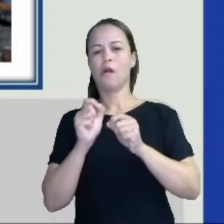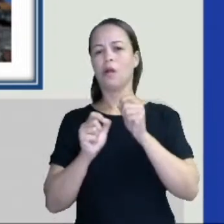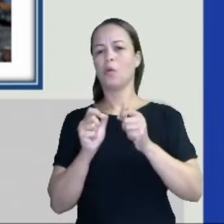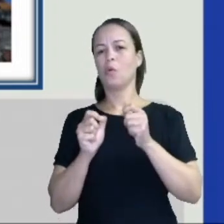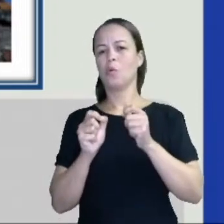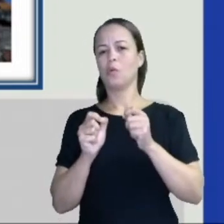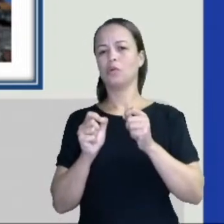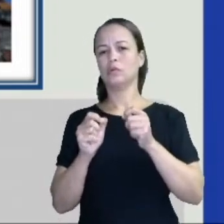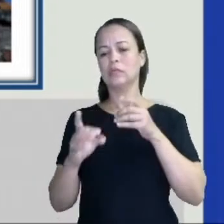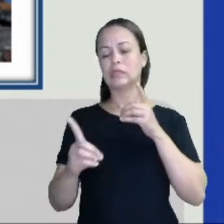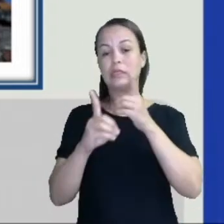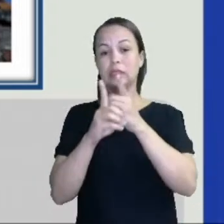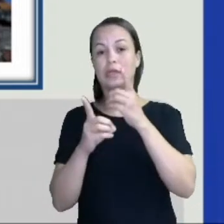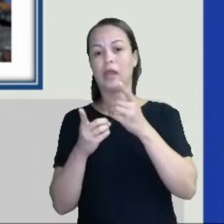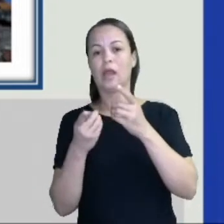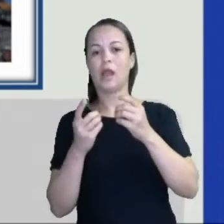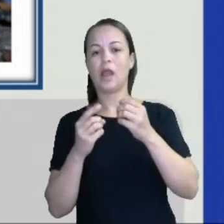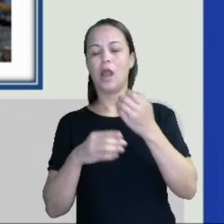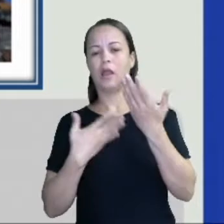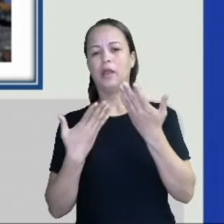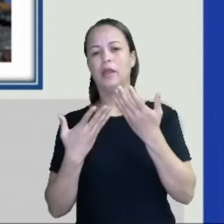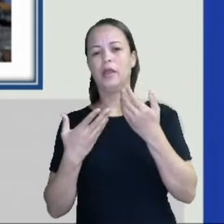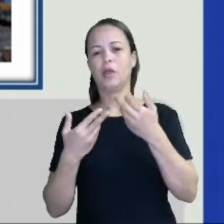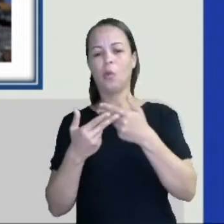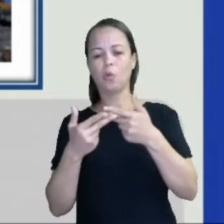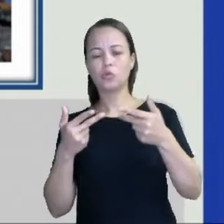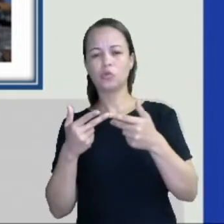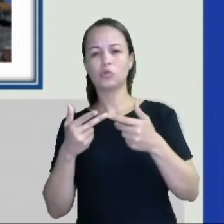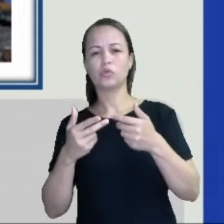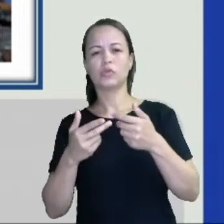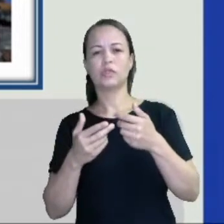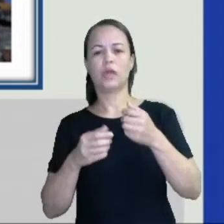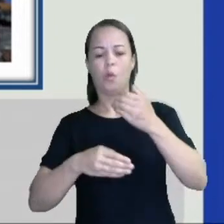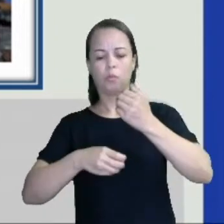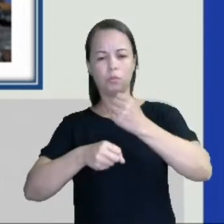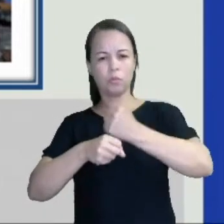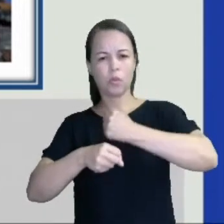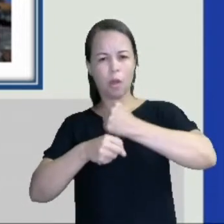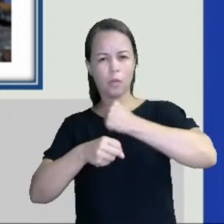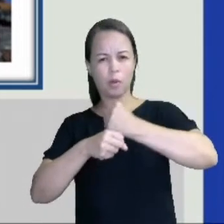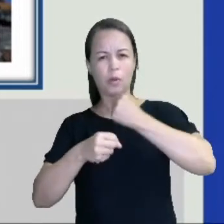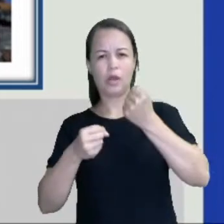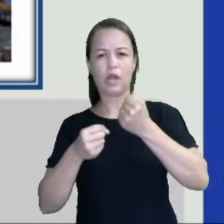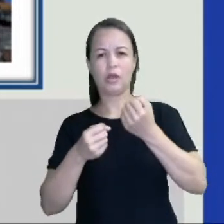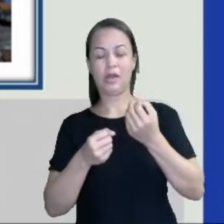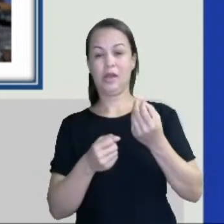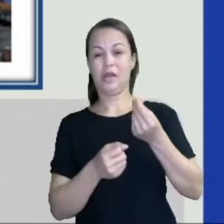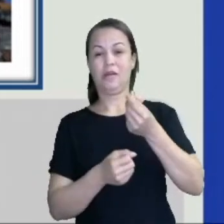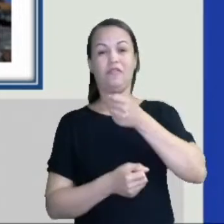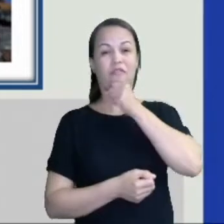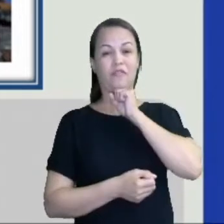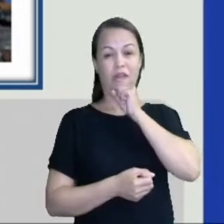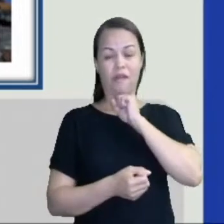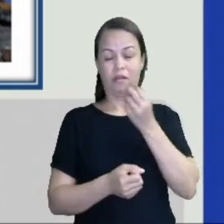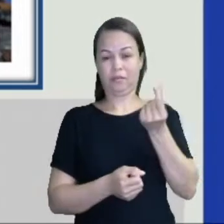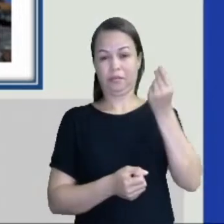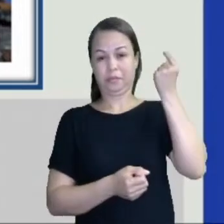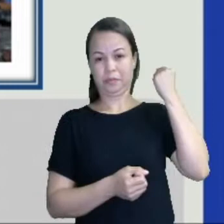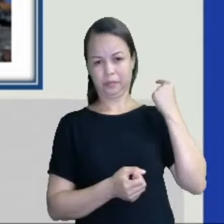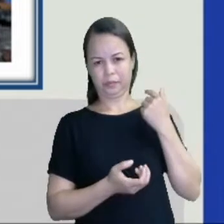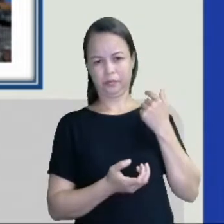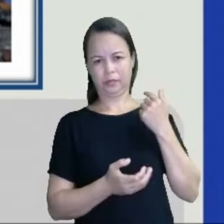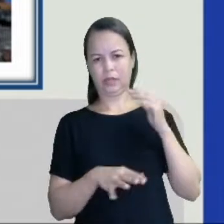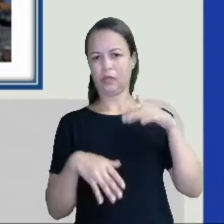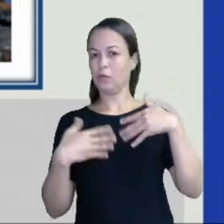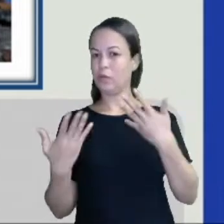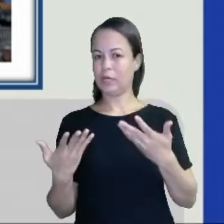com construções antigas e bastante deterioradas. Com isso, essas áreas